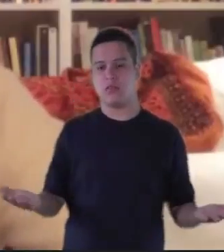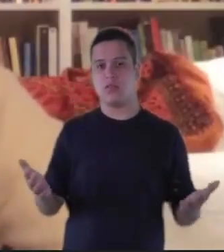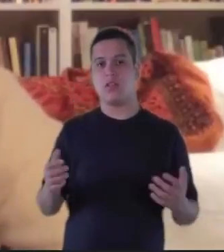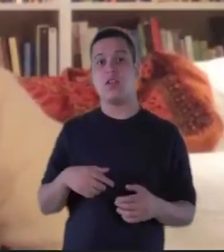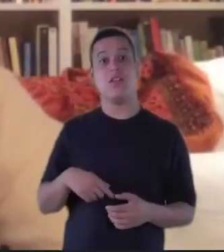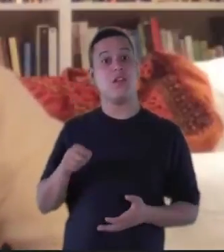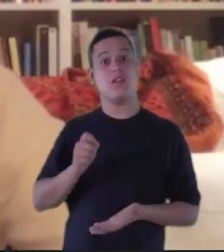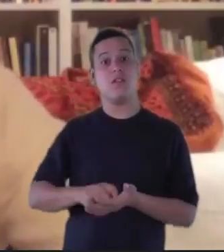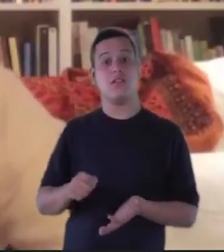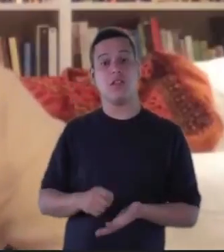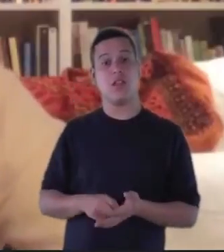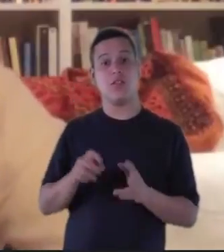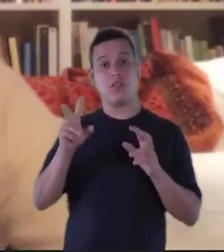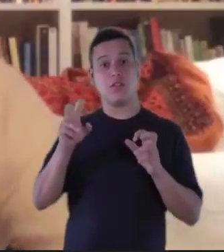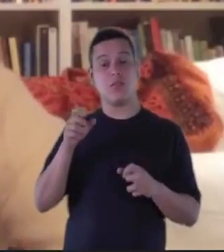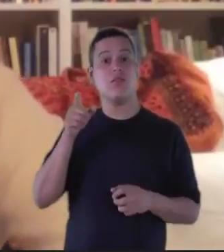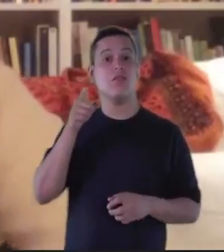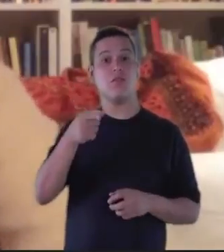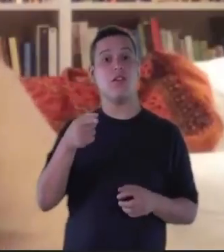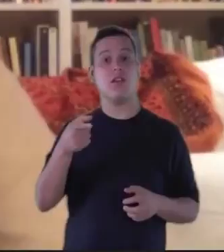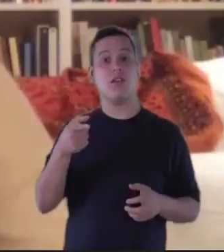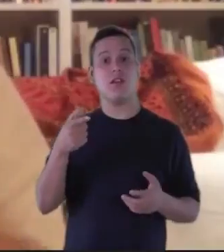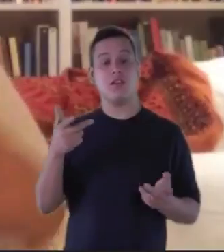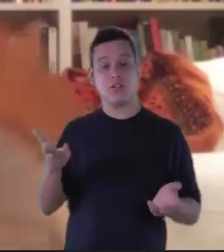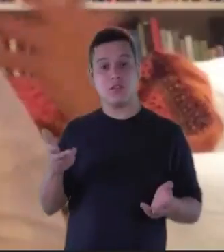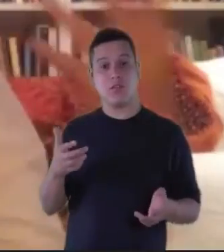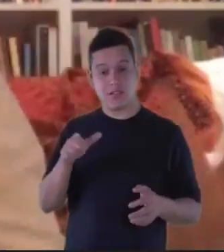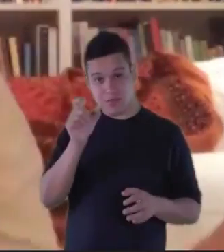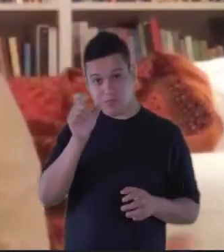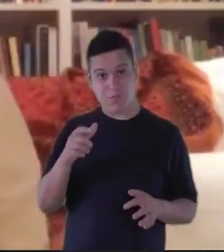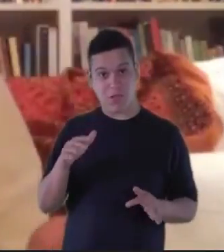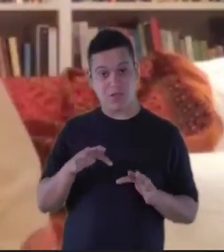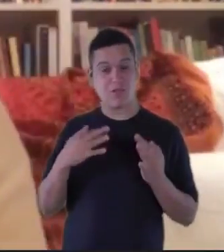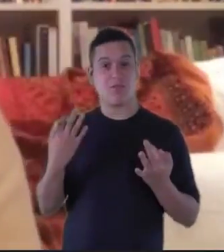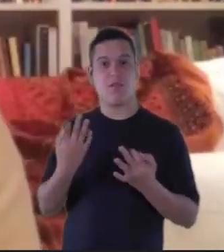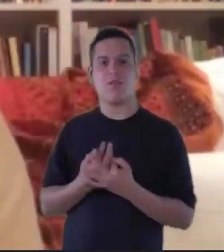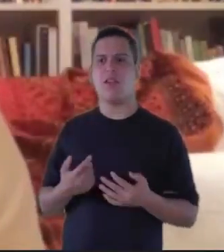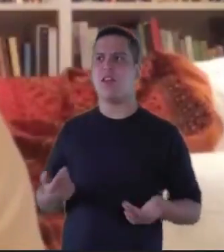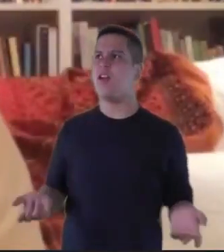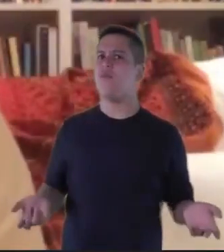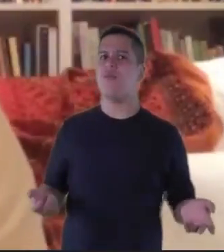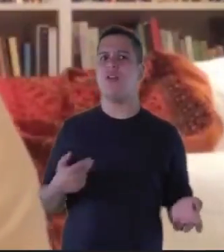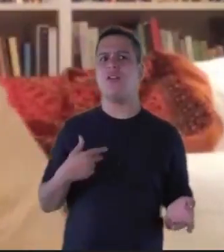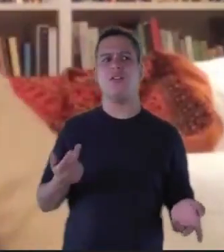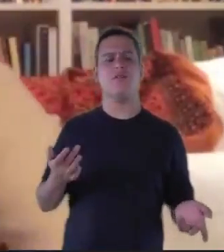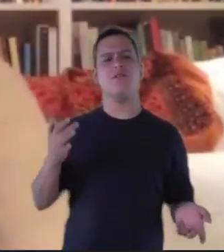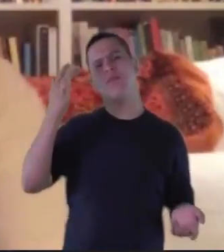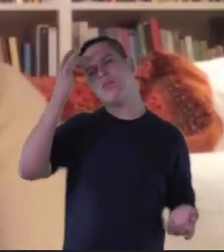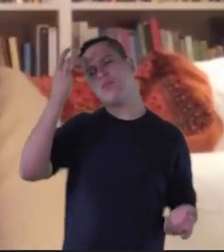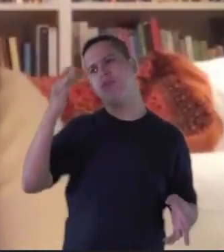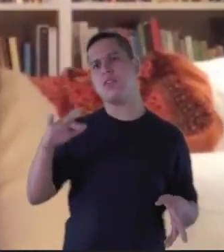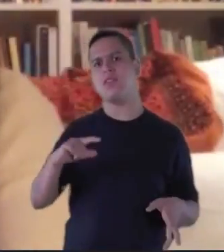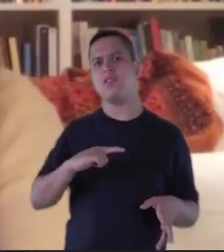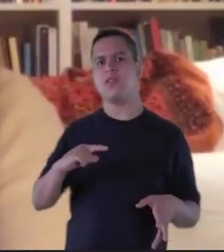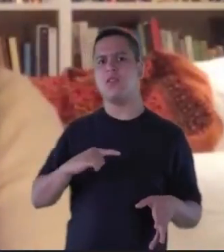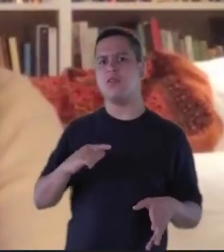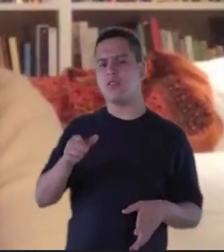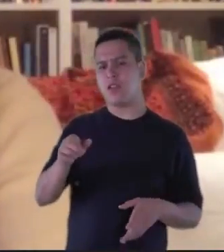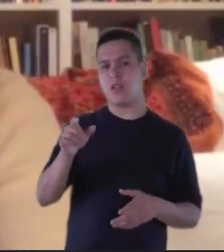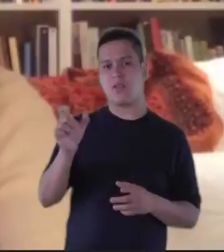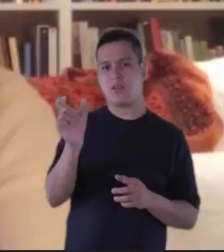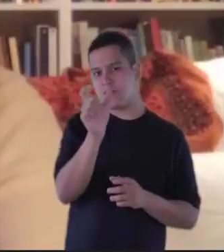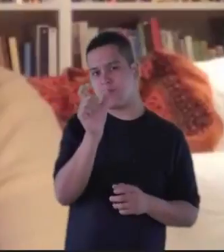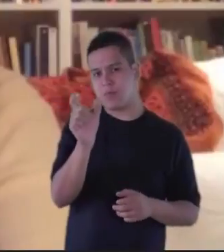ela, Graciema Fazendeira. E aí eu não sabia se eu tinha essa crônica e fui procurar num e-mail que eu pedi para o meu